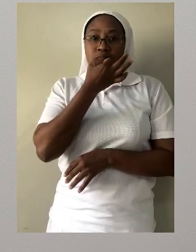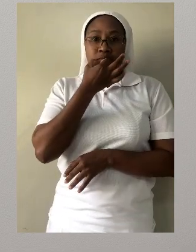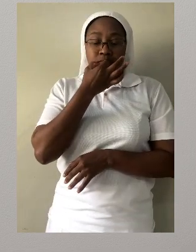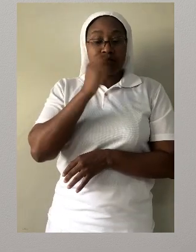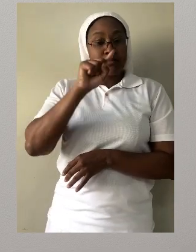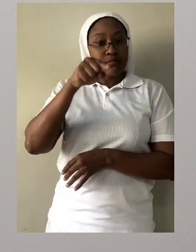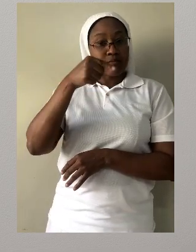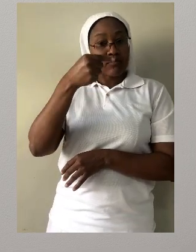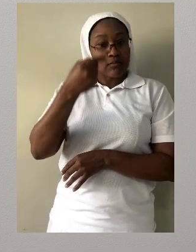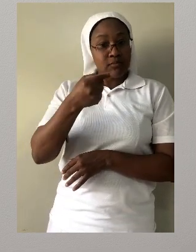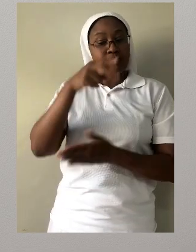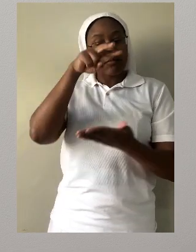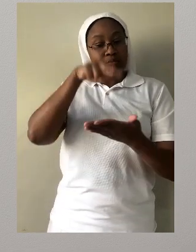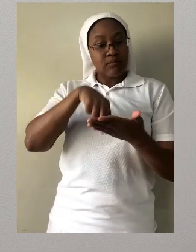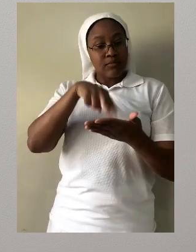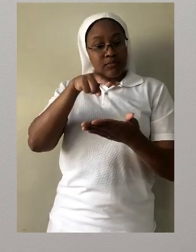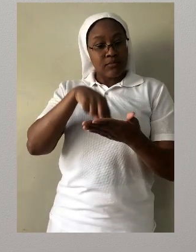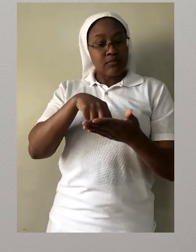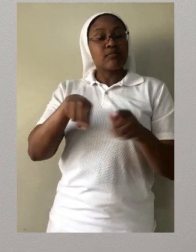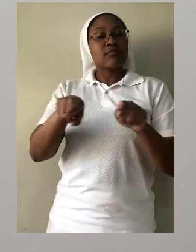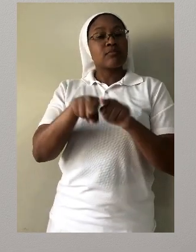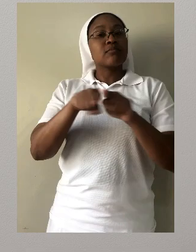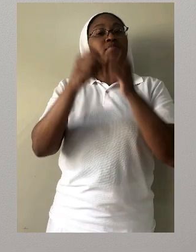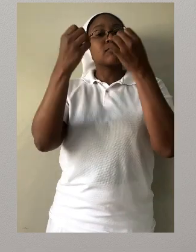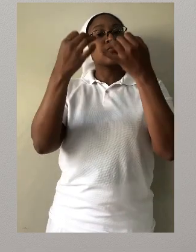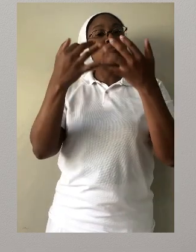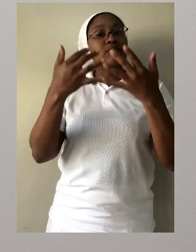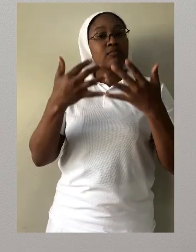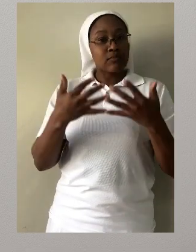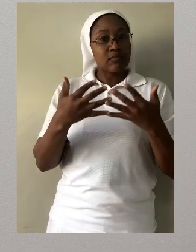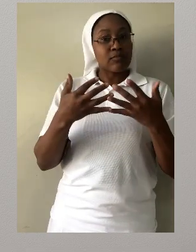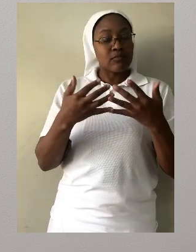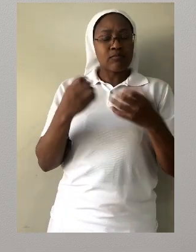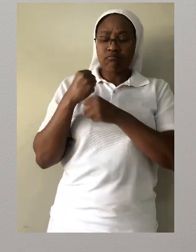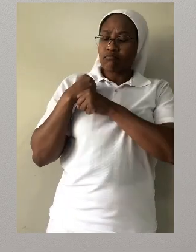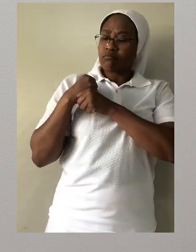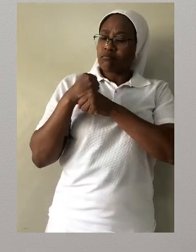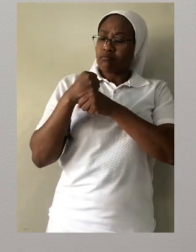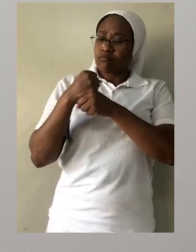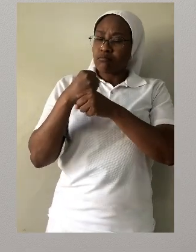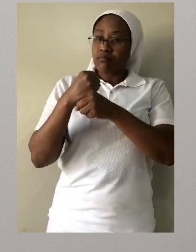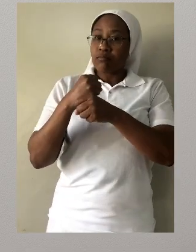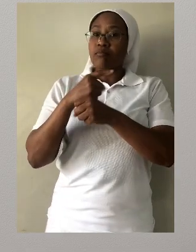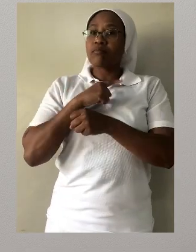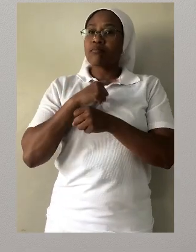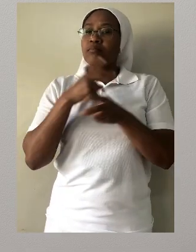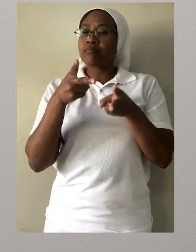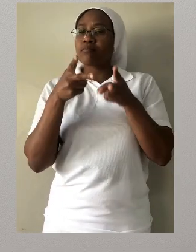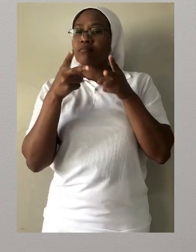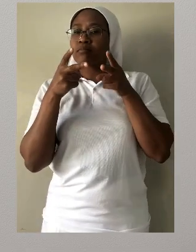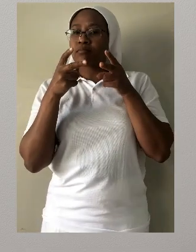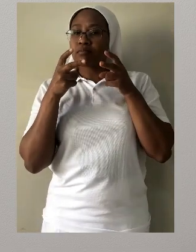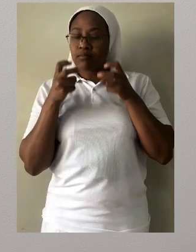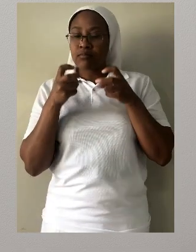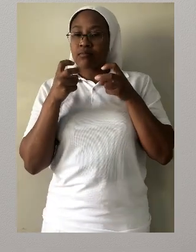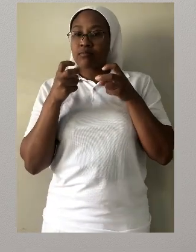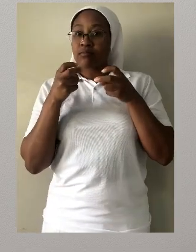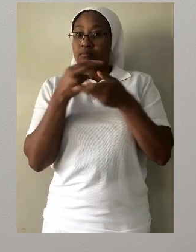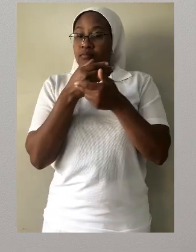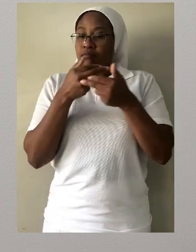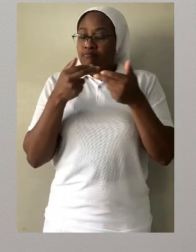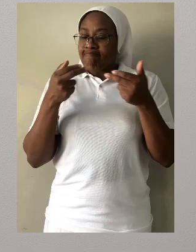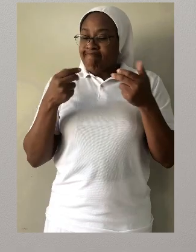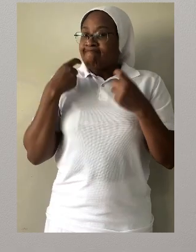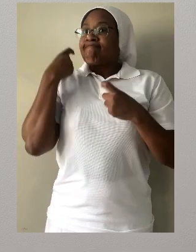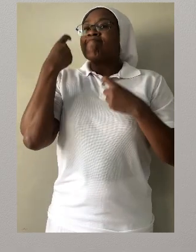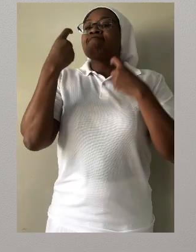Eucaristia após as leituras, depois ele é explicado. Nesses últimos anos, temos assistido a um fenômeno que